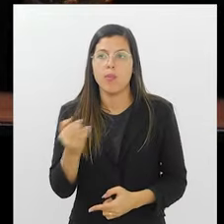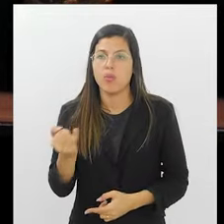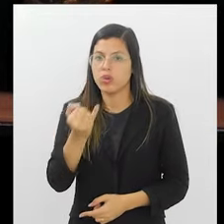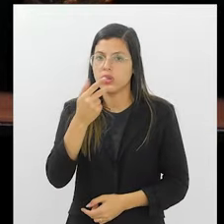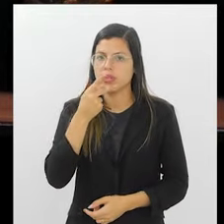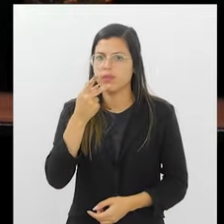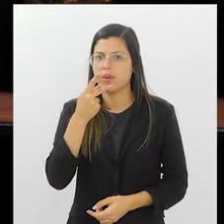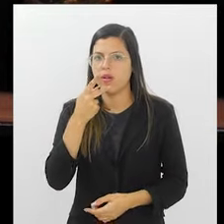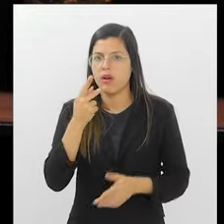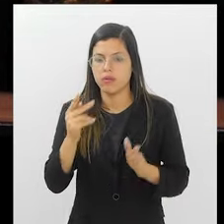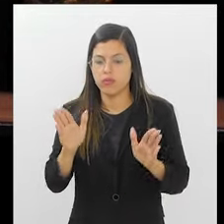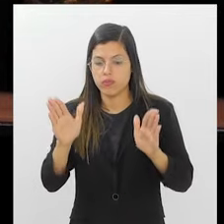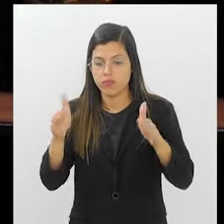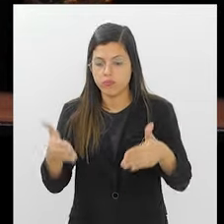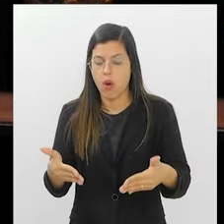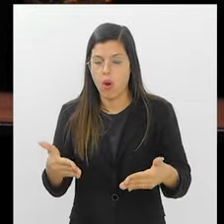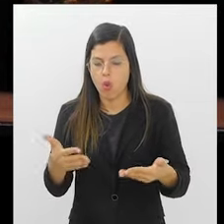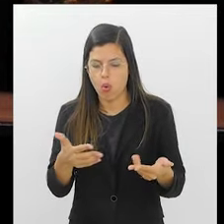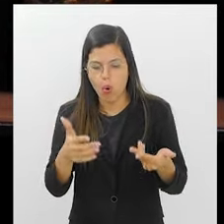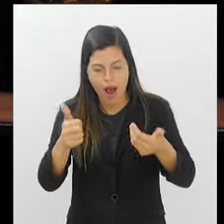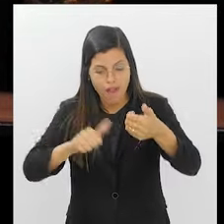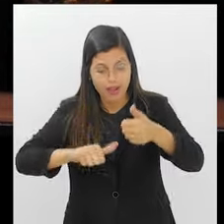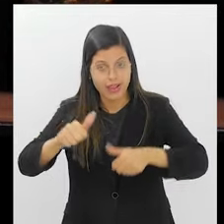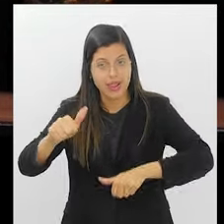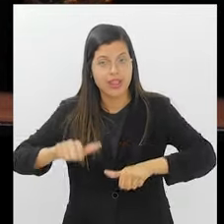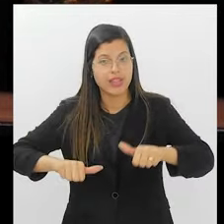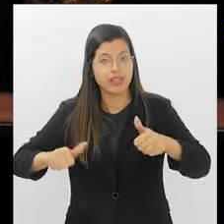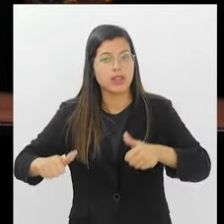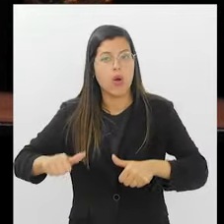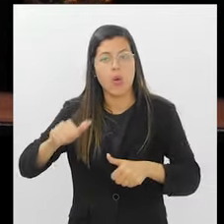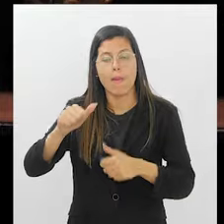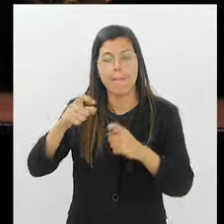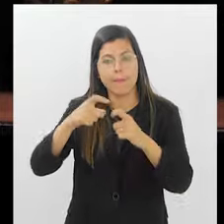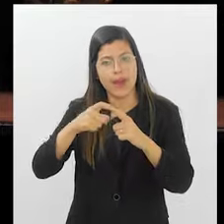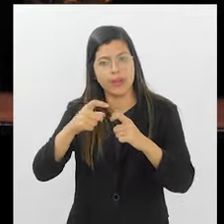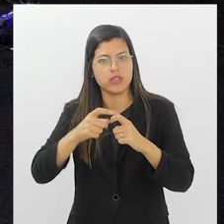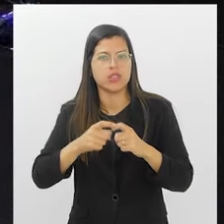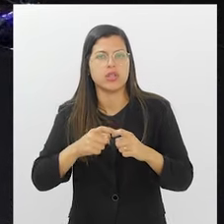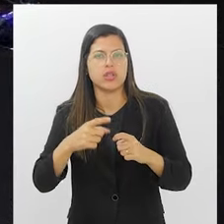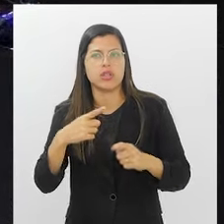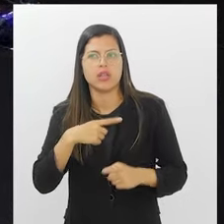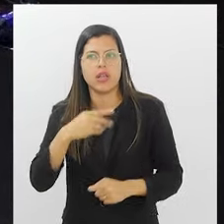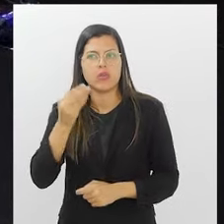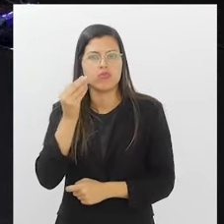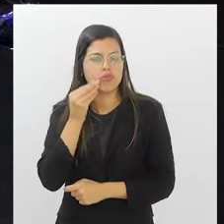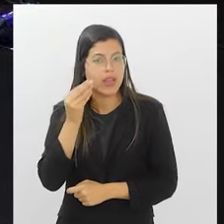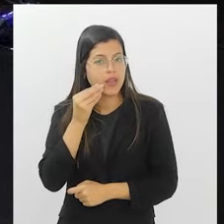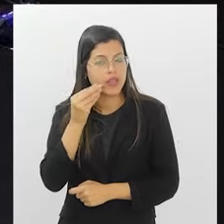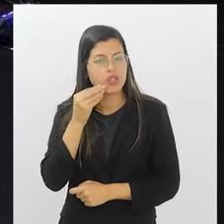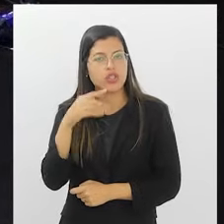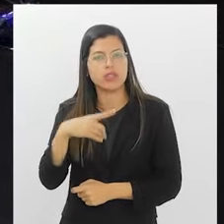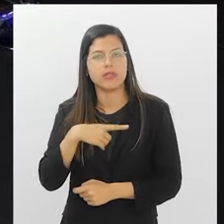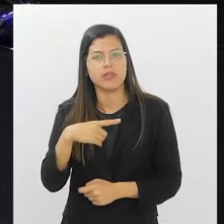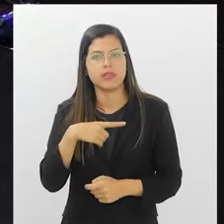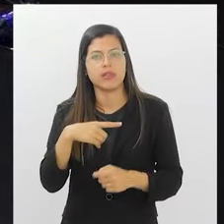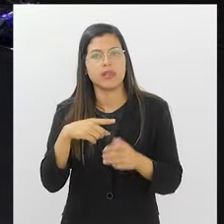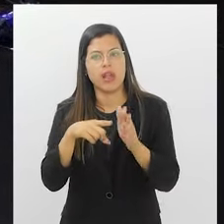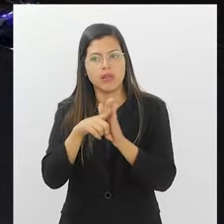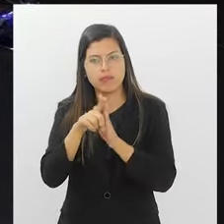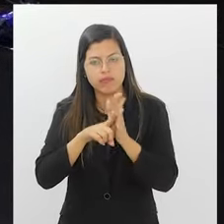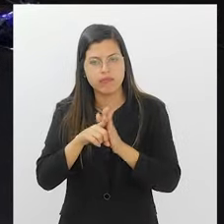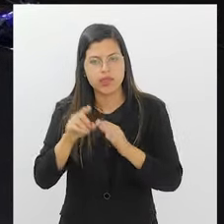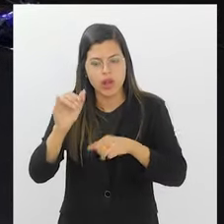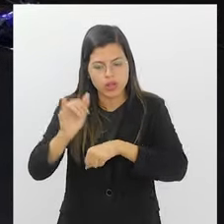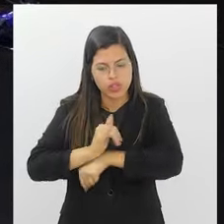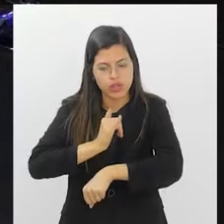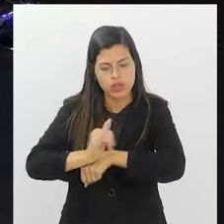um diagnóstico voltado para uma observação, para uma avaliação clínica. Existem ali os testes, né? Existem ali os exames,